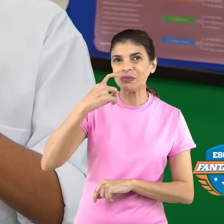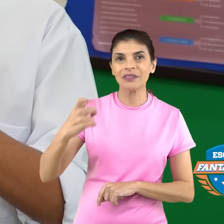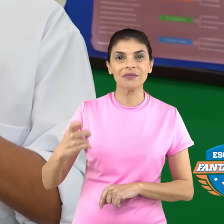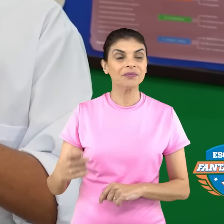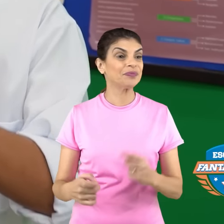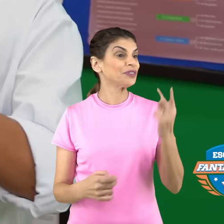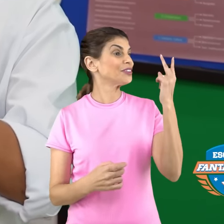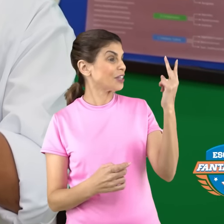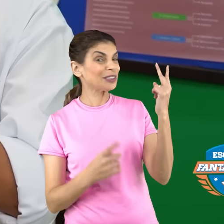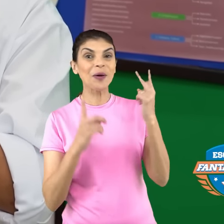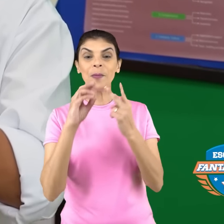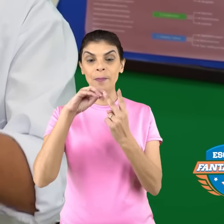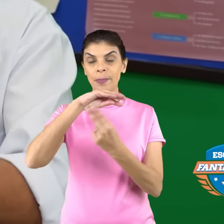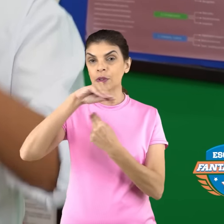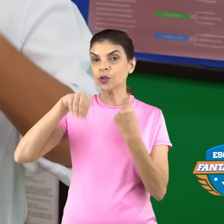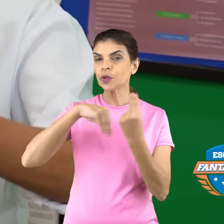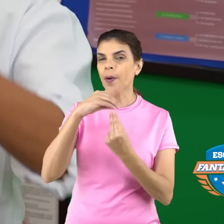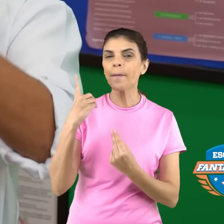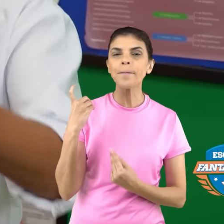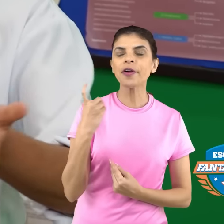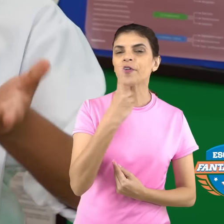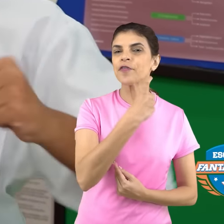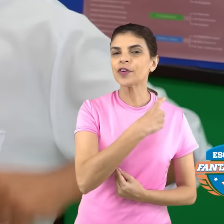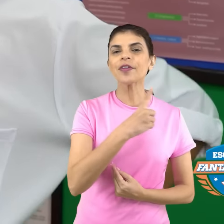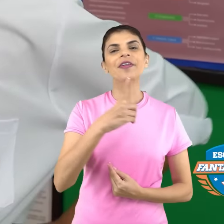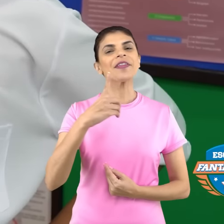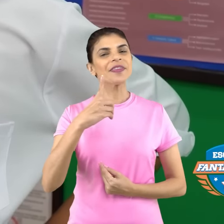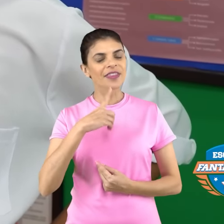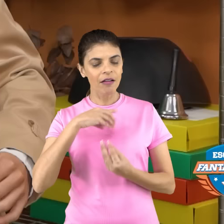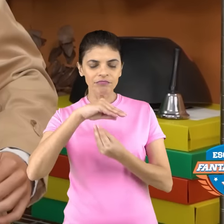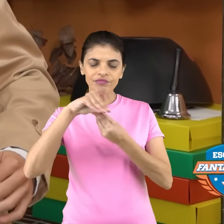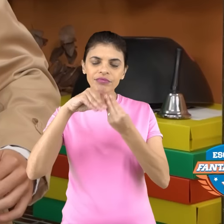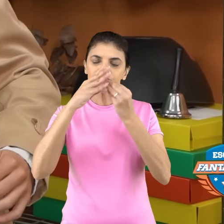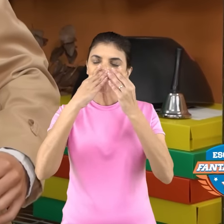Os dois! Isso aqui é um perfume com essência de gambá.